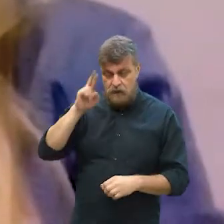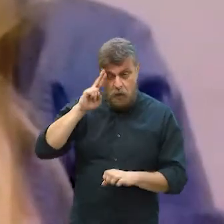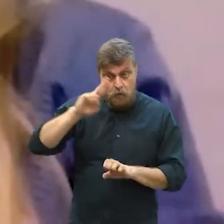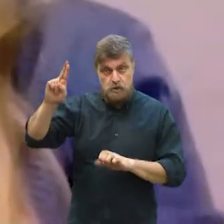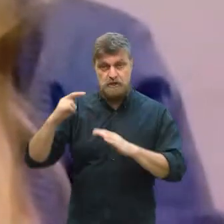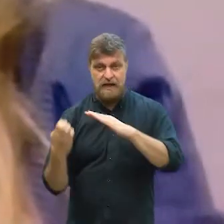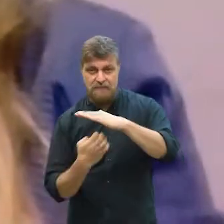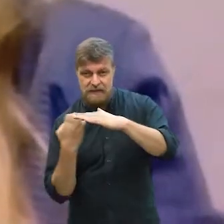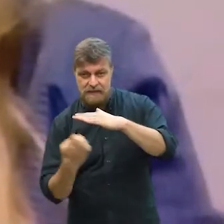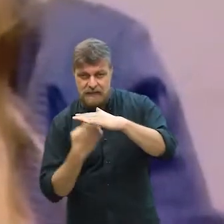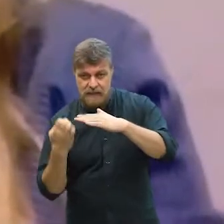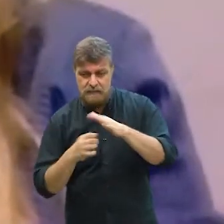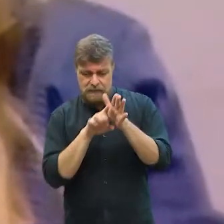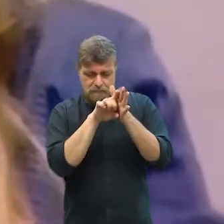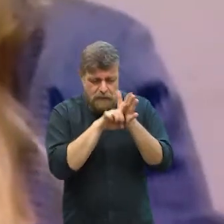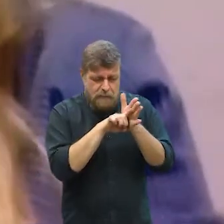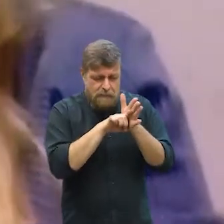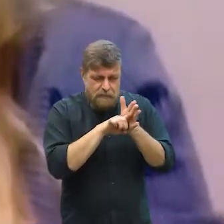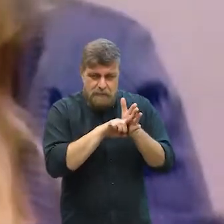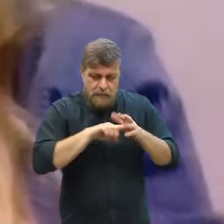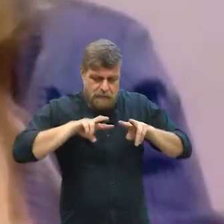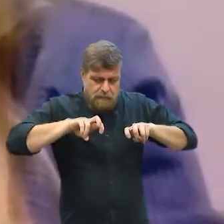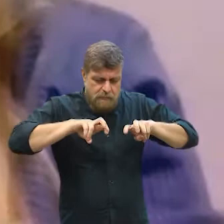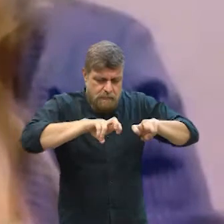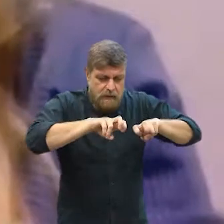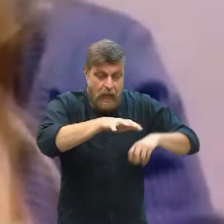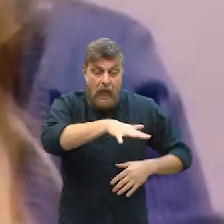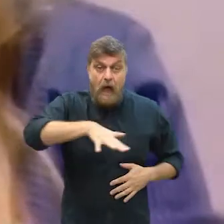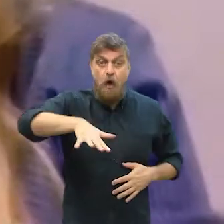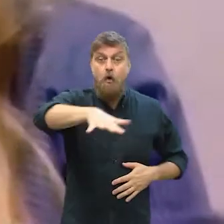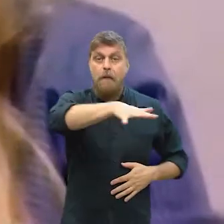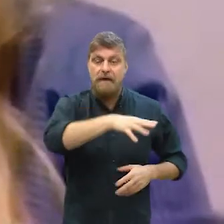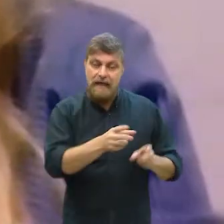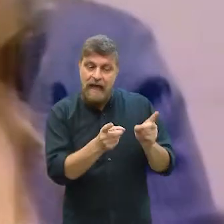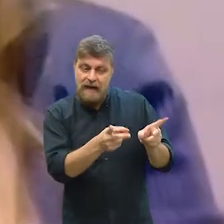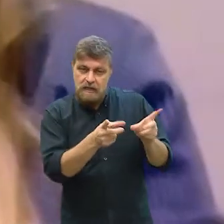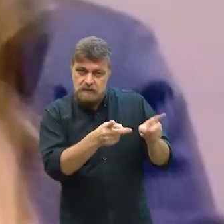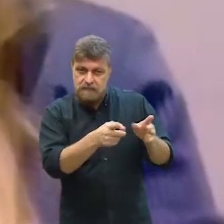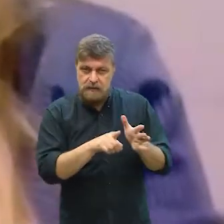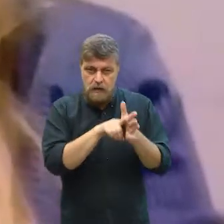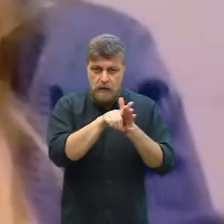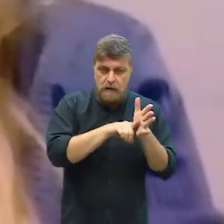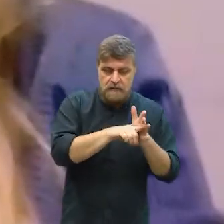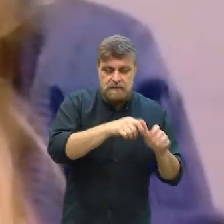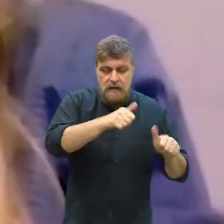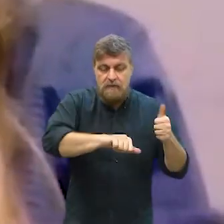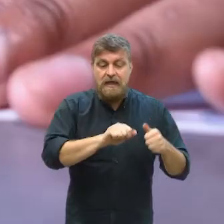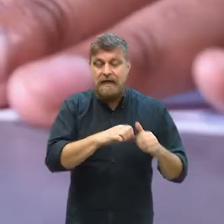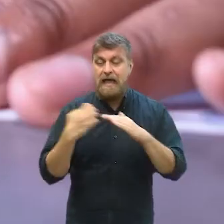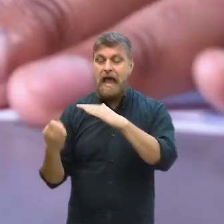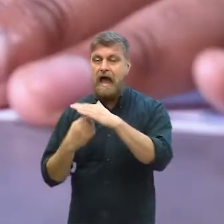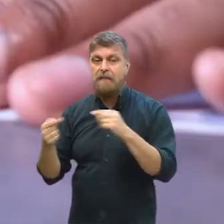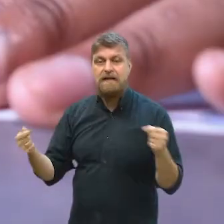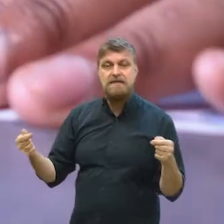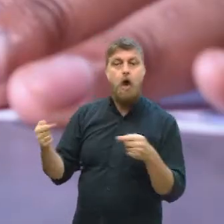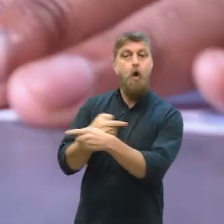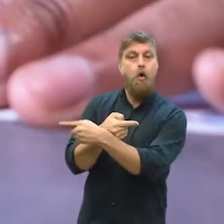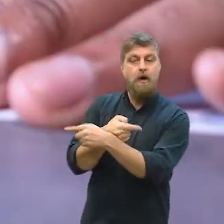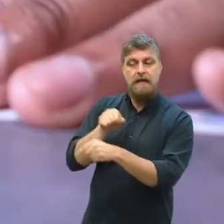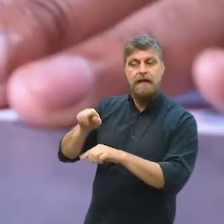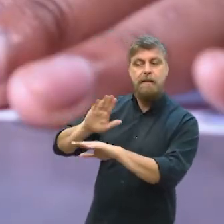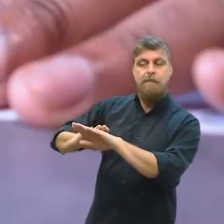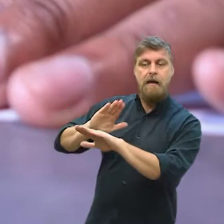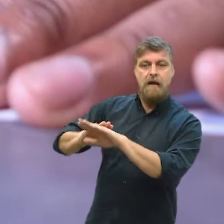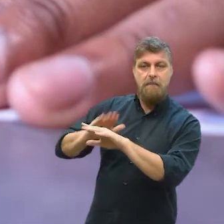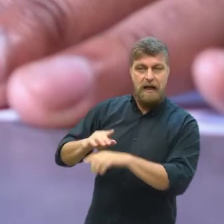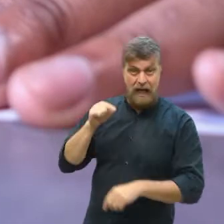que o empresário ele faça um levantamento de como está o seu mercado, avalie e pesquise quem são os seus concorrentes, o que eles